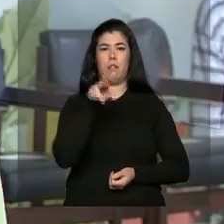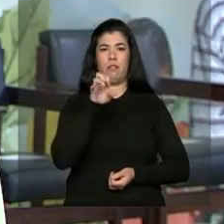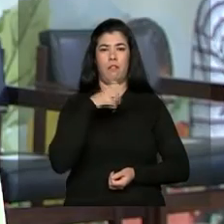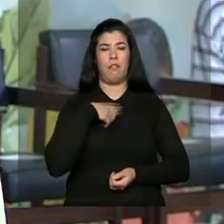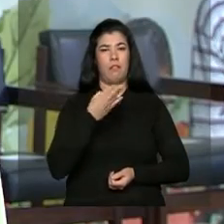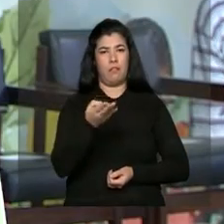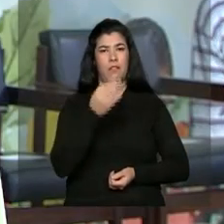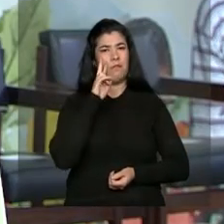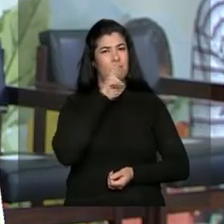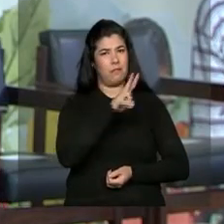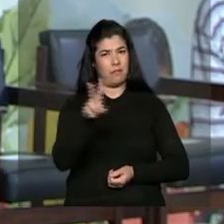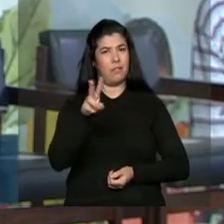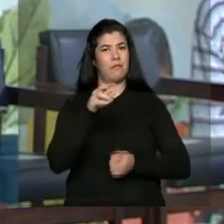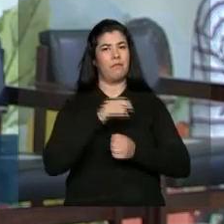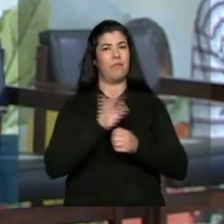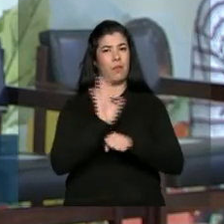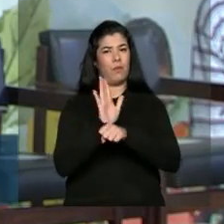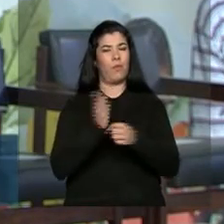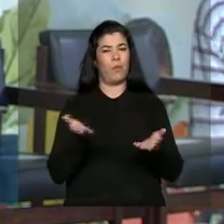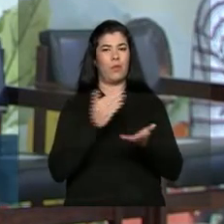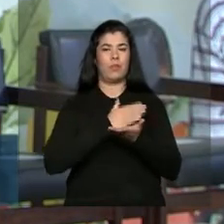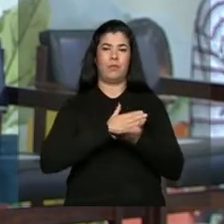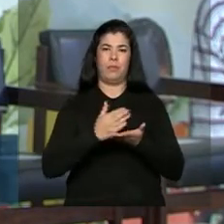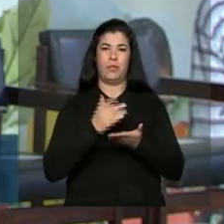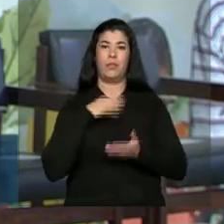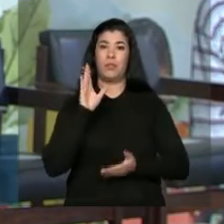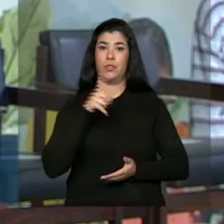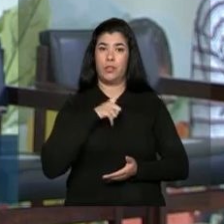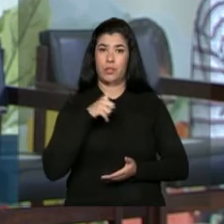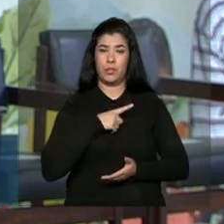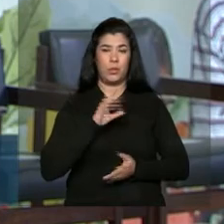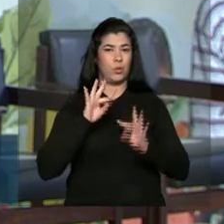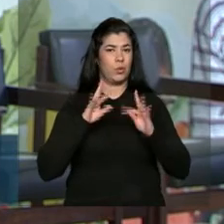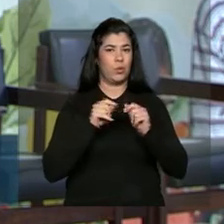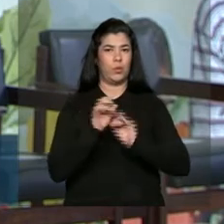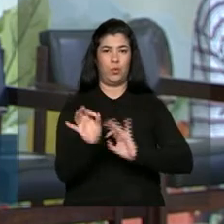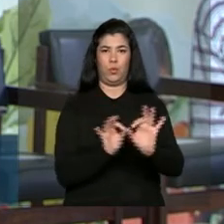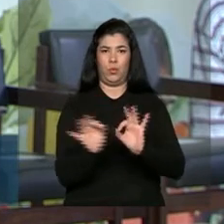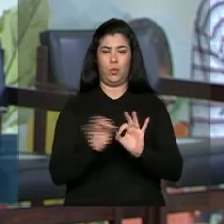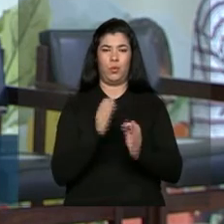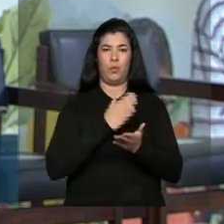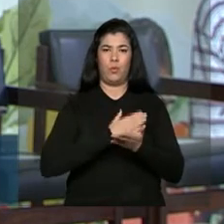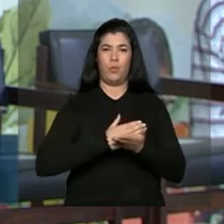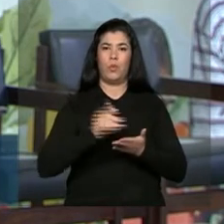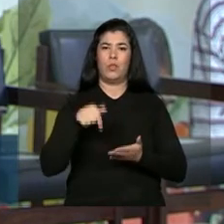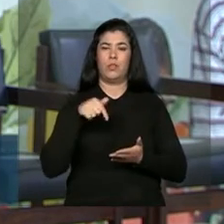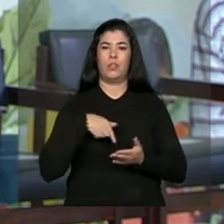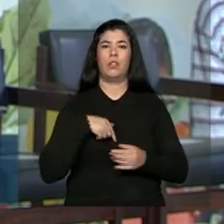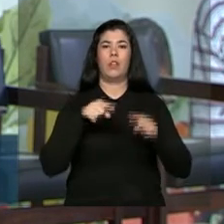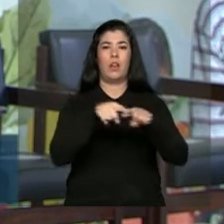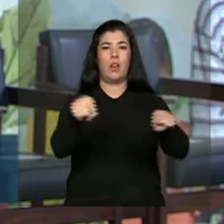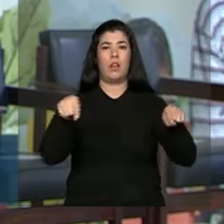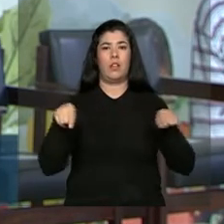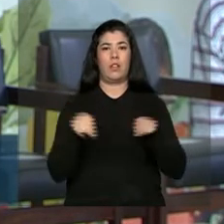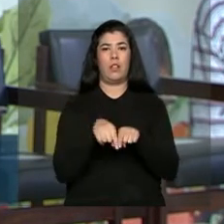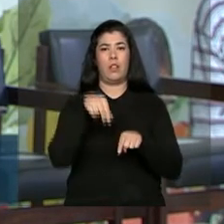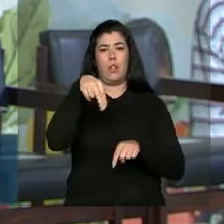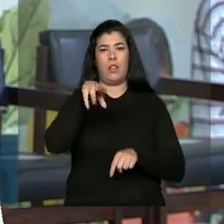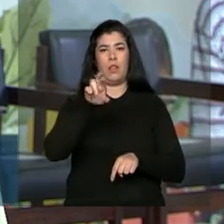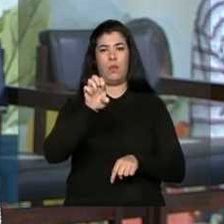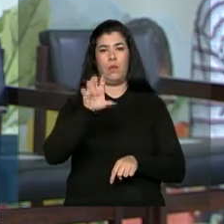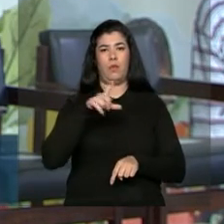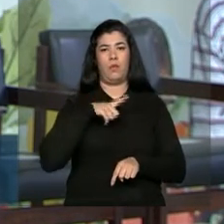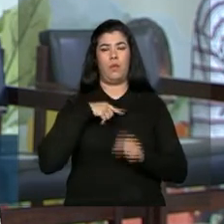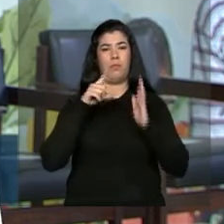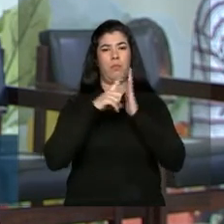vocês puderam ver nas imagens que mostramos no início, já está tudo pronto para o início da cerimônia aqui no Salão Nobre do Palácio do Planalto,